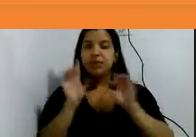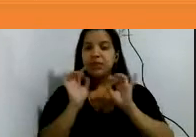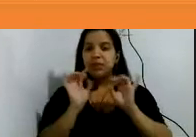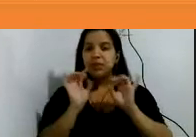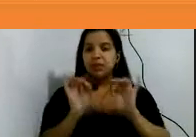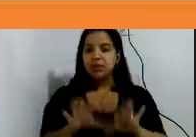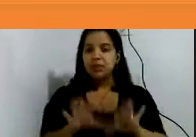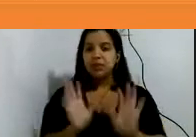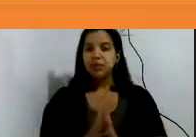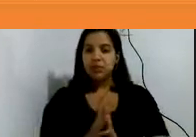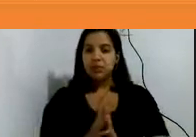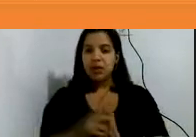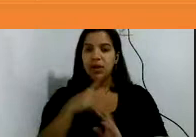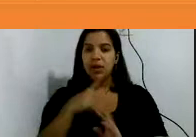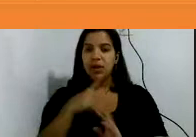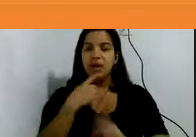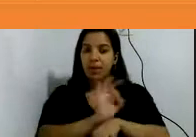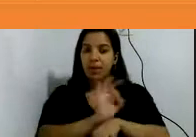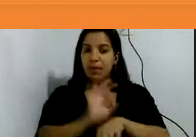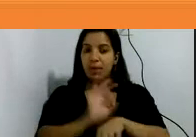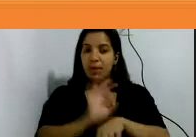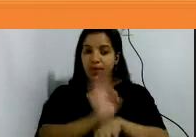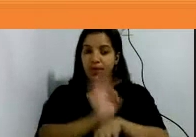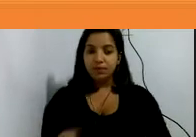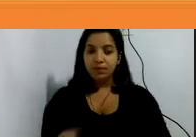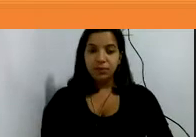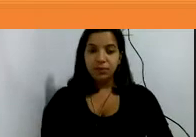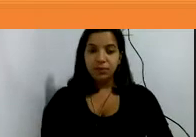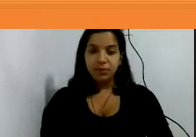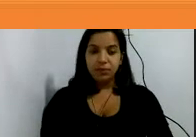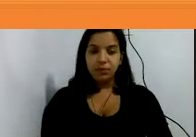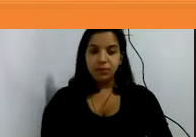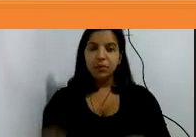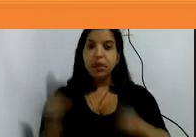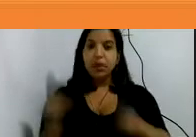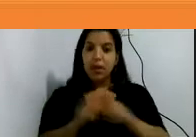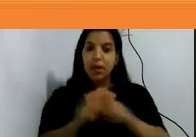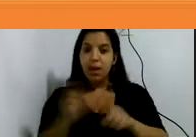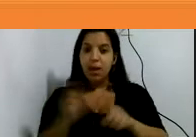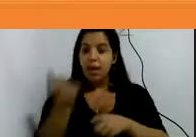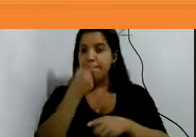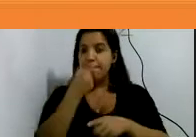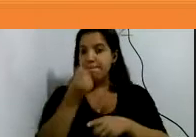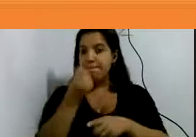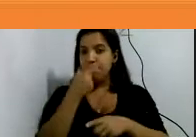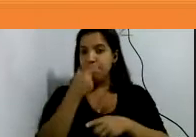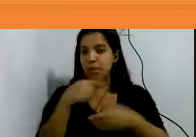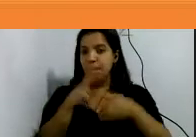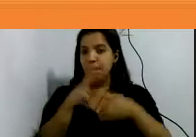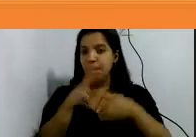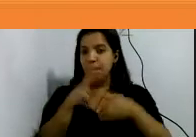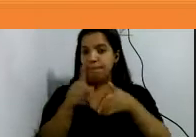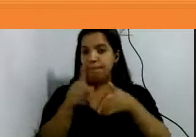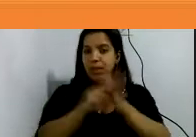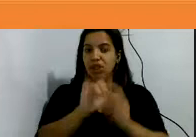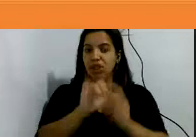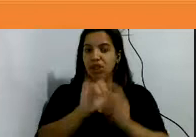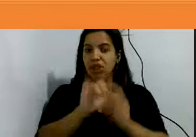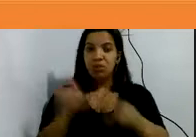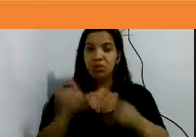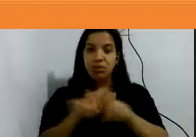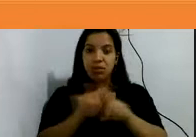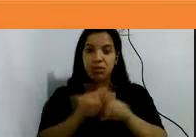sensibilizar essas hemácias. E medicamentos. Então, a gente detecta anticorpos IgG e